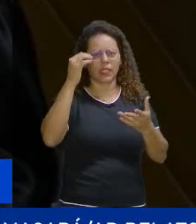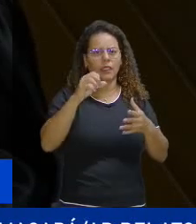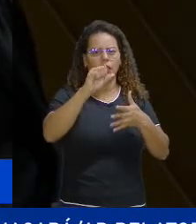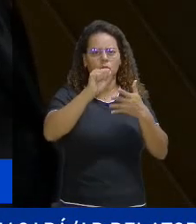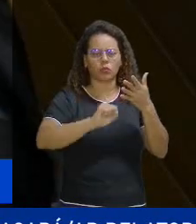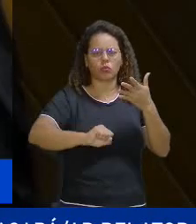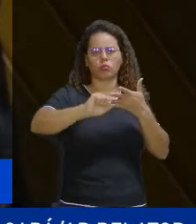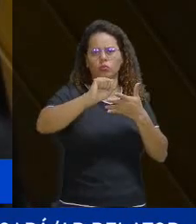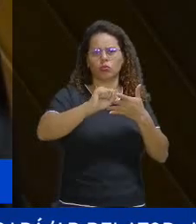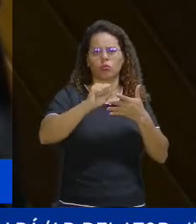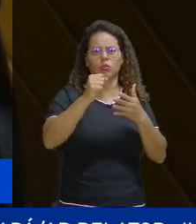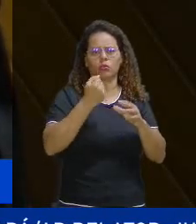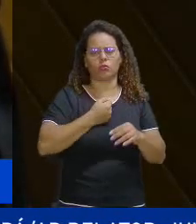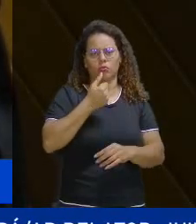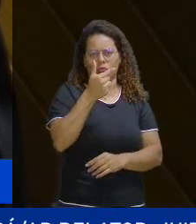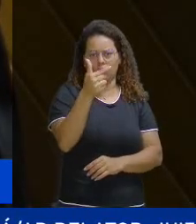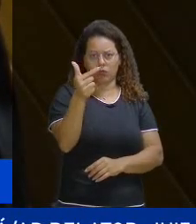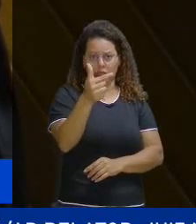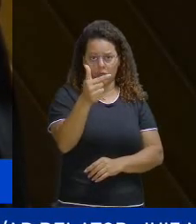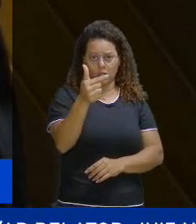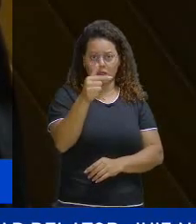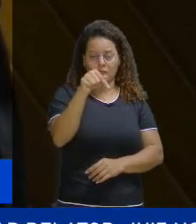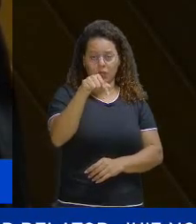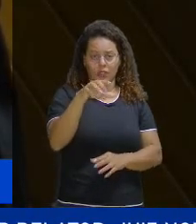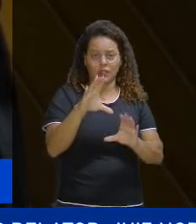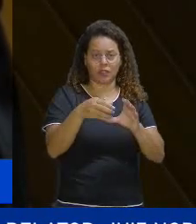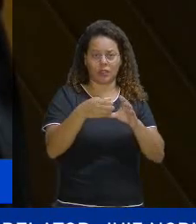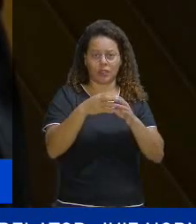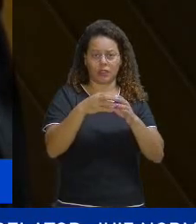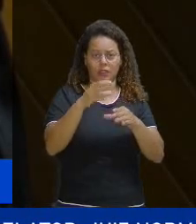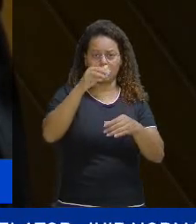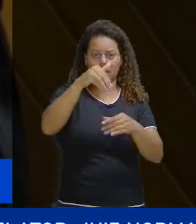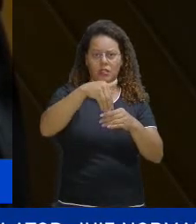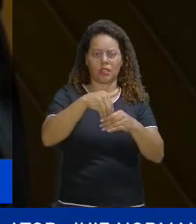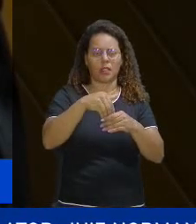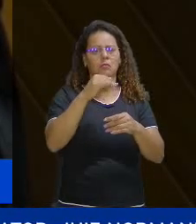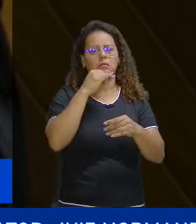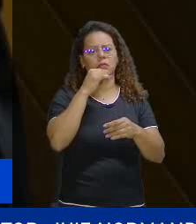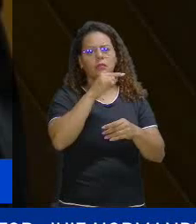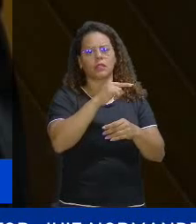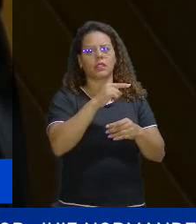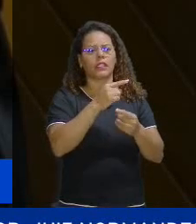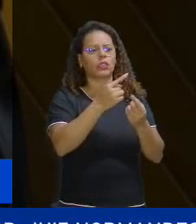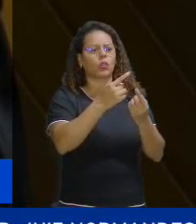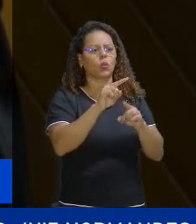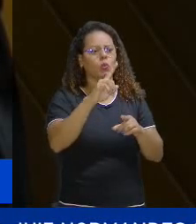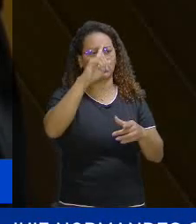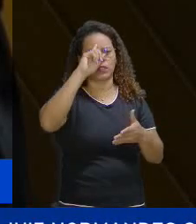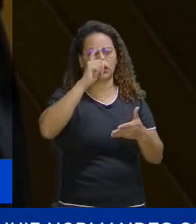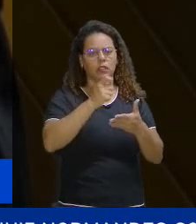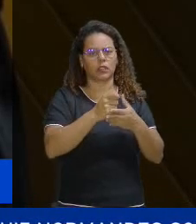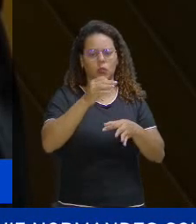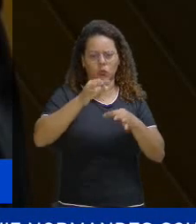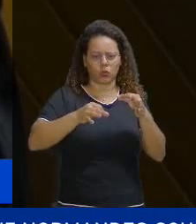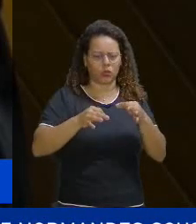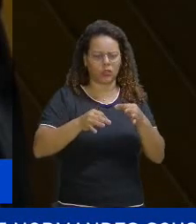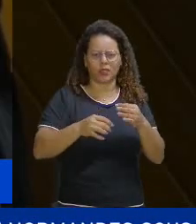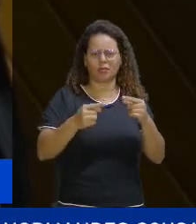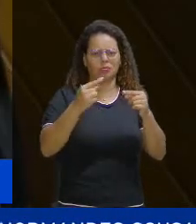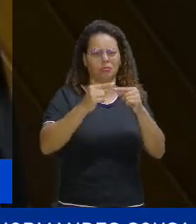Gonçalves. Ele é branco, careca, usa óculos de armação escura, olhos amendoados, castanho escuro, nariz afilado e traz toga